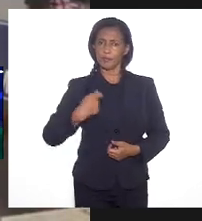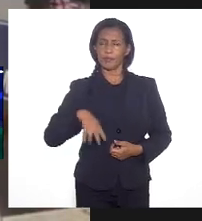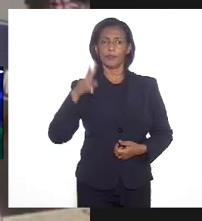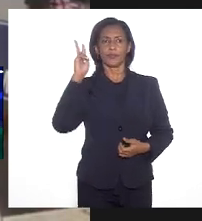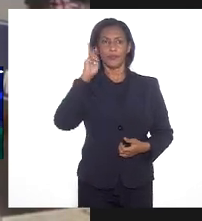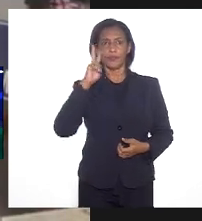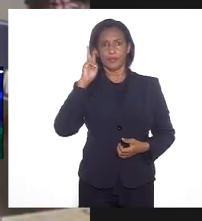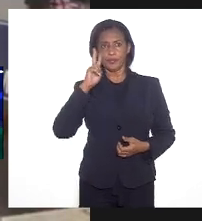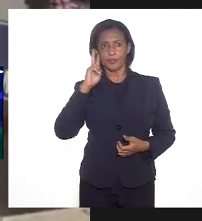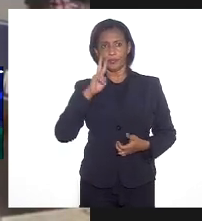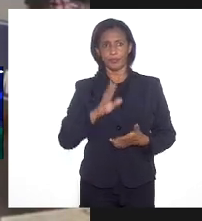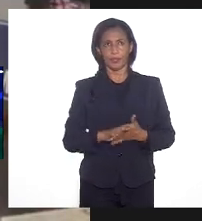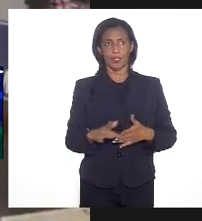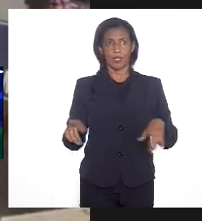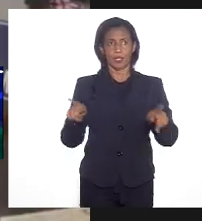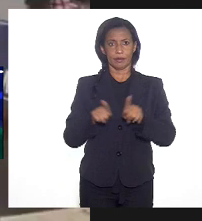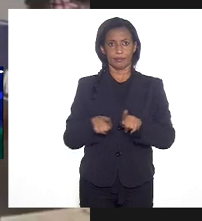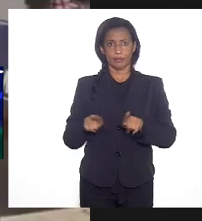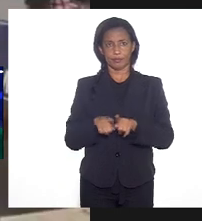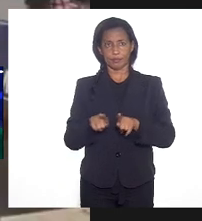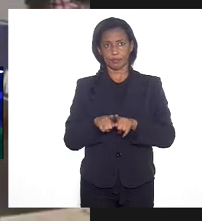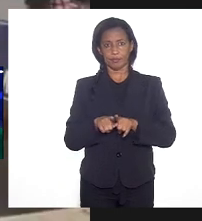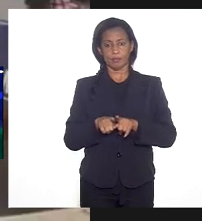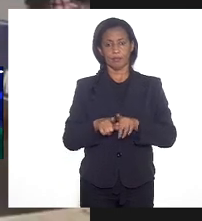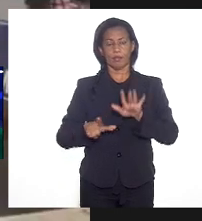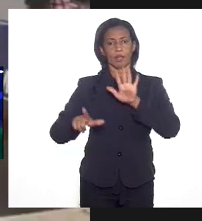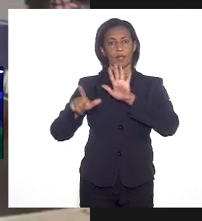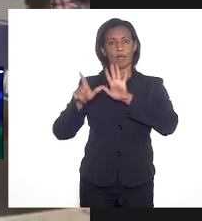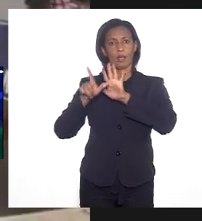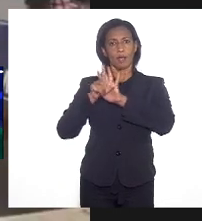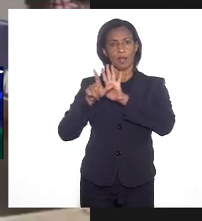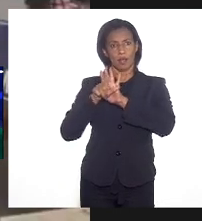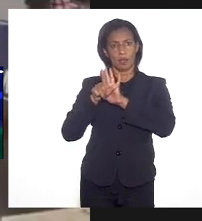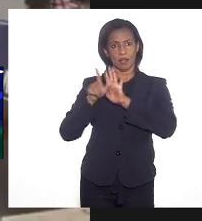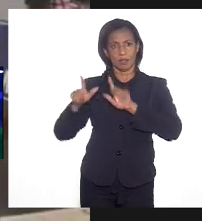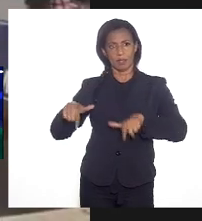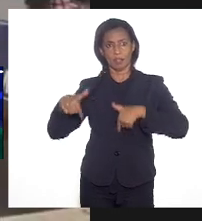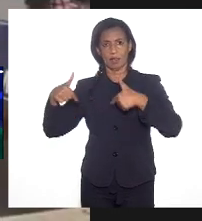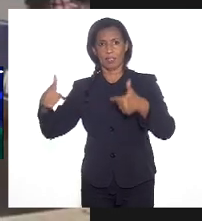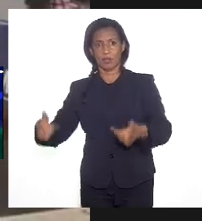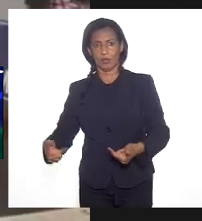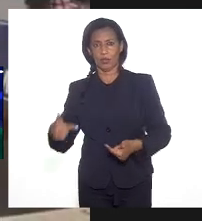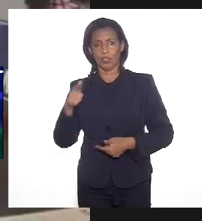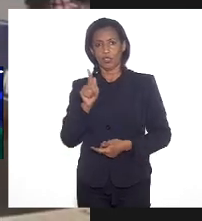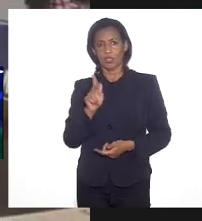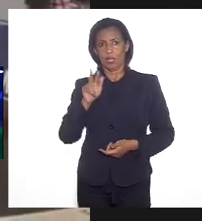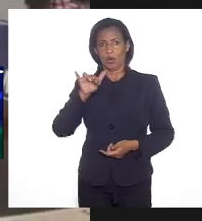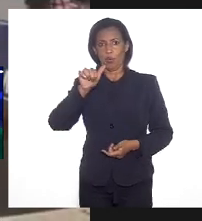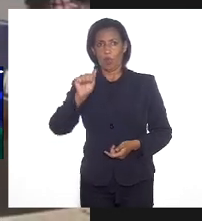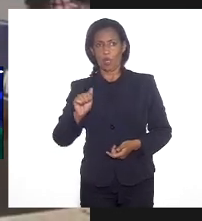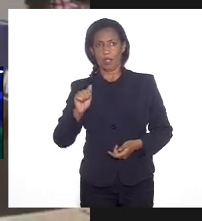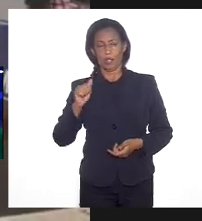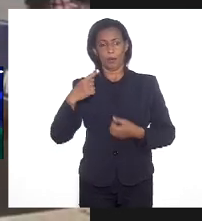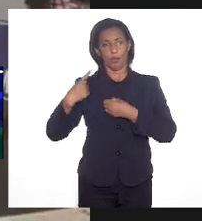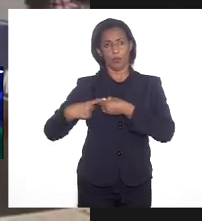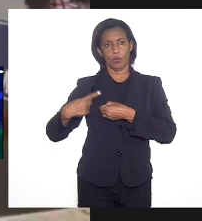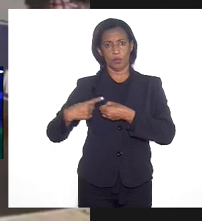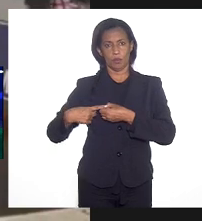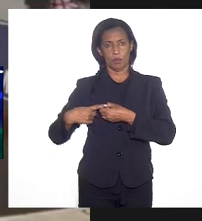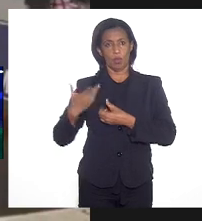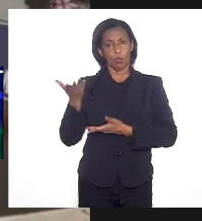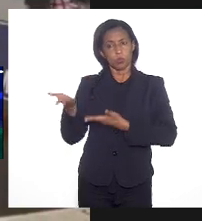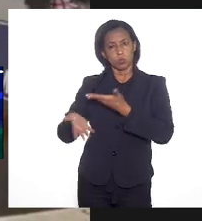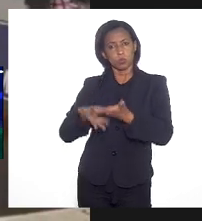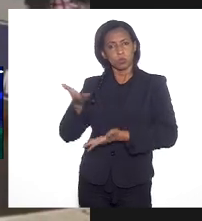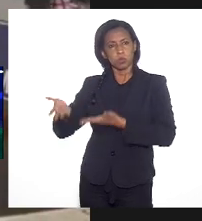que, inclusive, a legitimidade das ações das ações da guarda municipal quando desempenhando